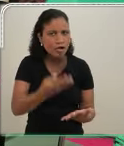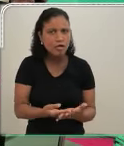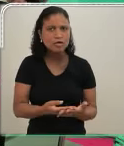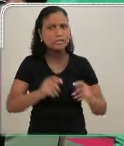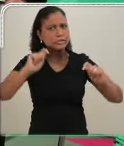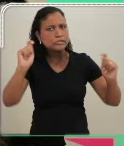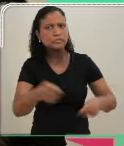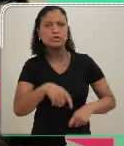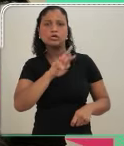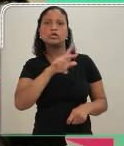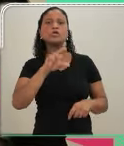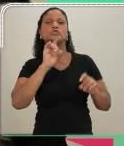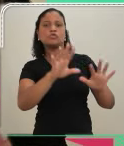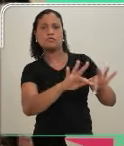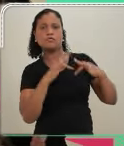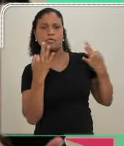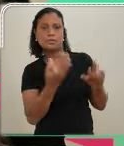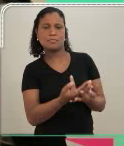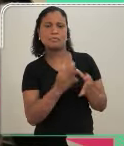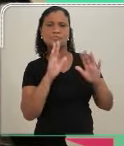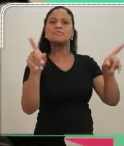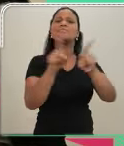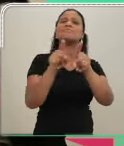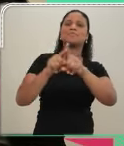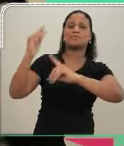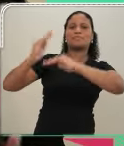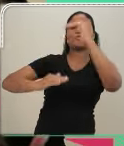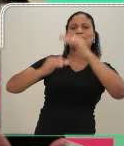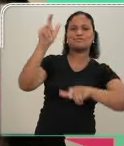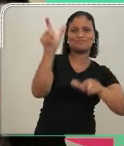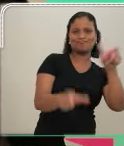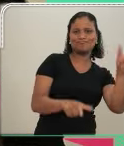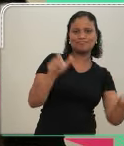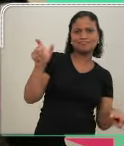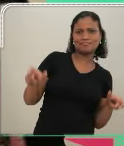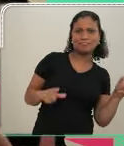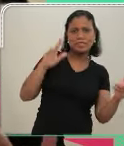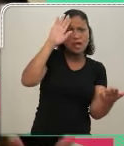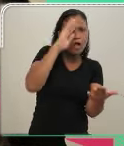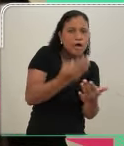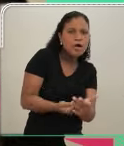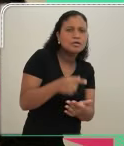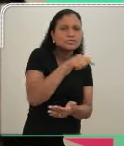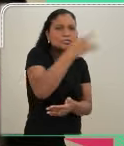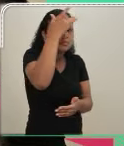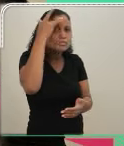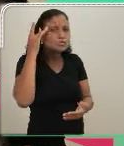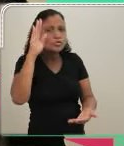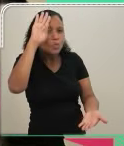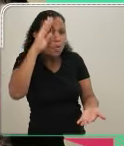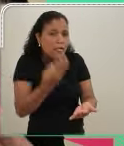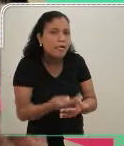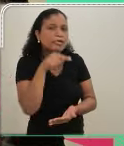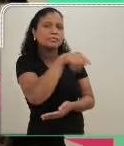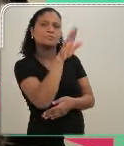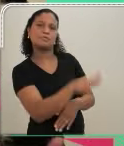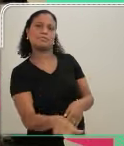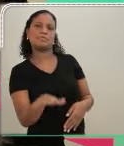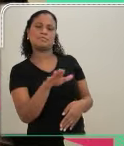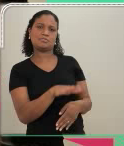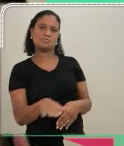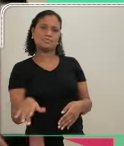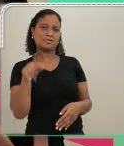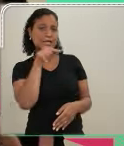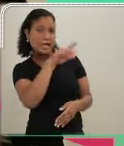é acreditar. E esse A serve não só para a família, mas também para os profissionais. Acreditar naquela pessoa, acreditar naquela